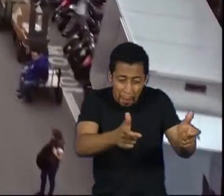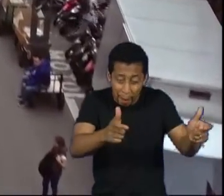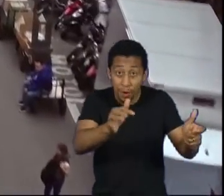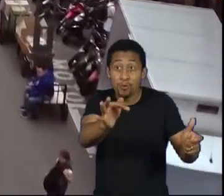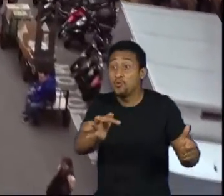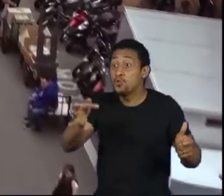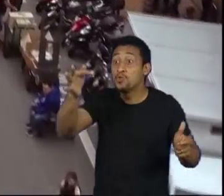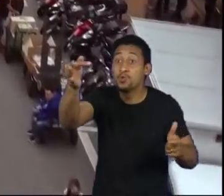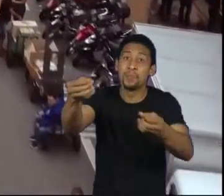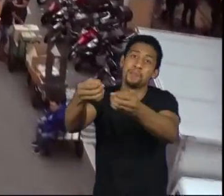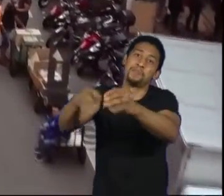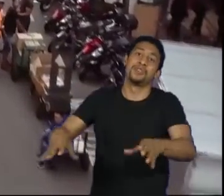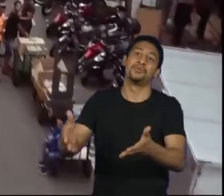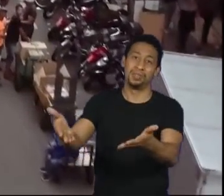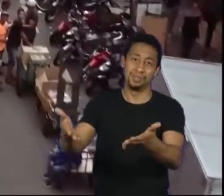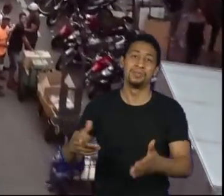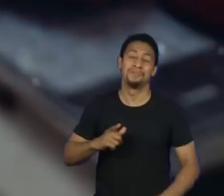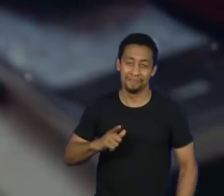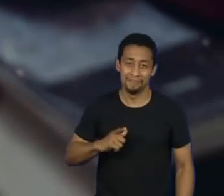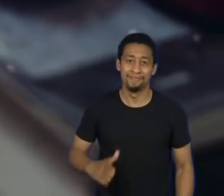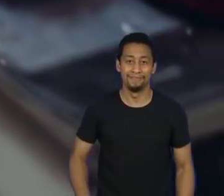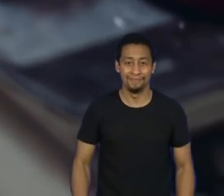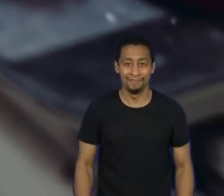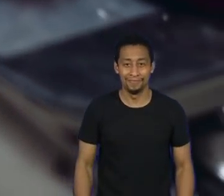que não tem nada a ver com isso.